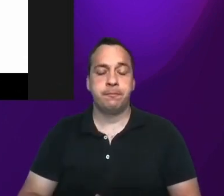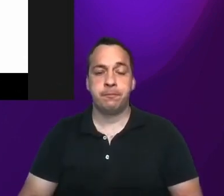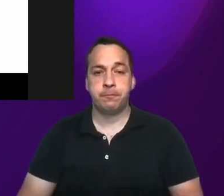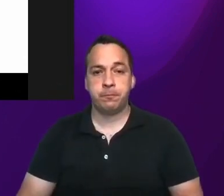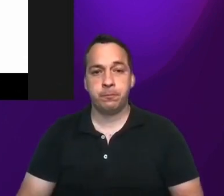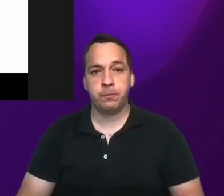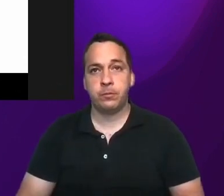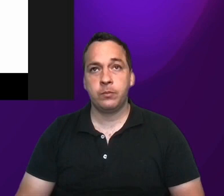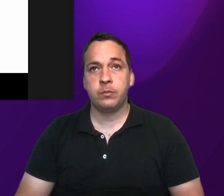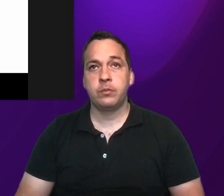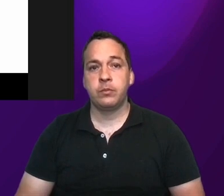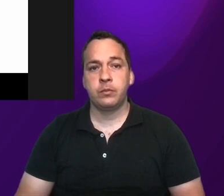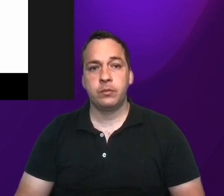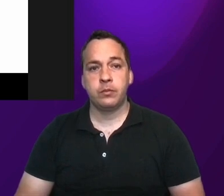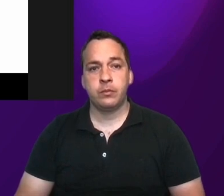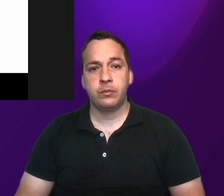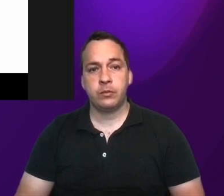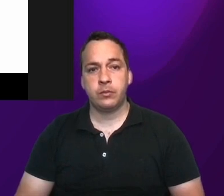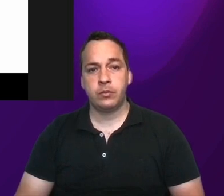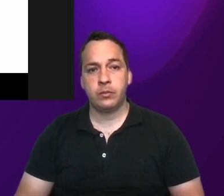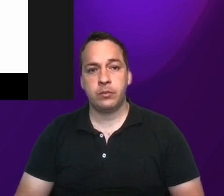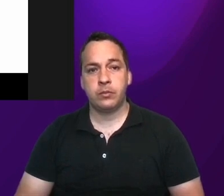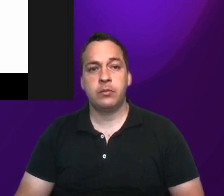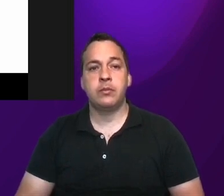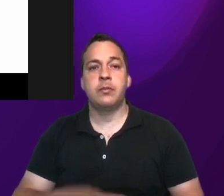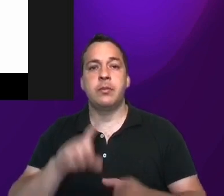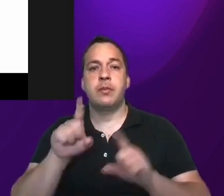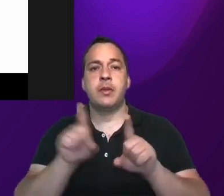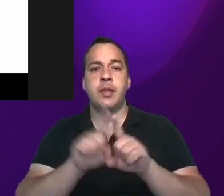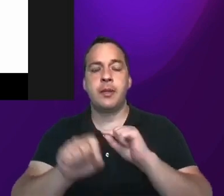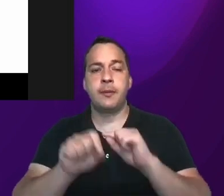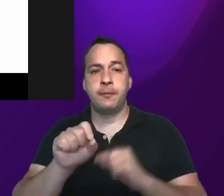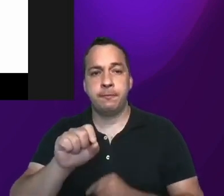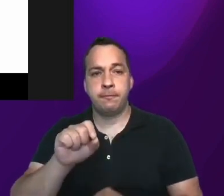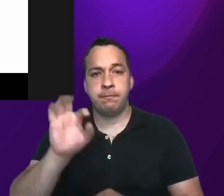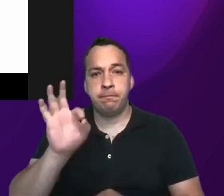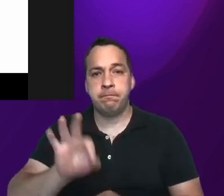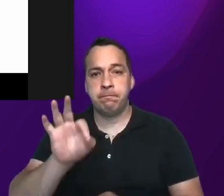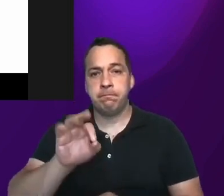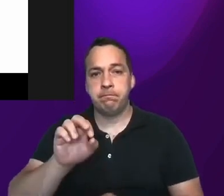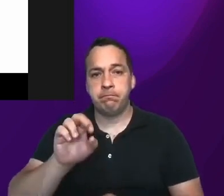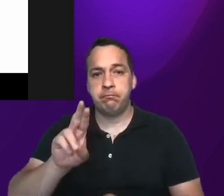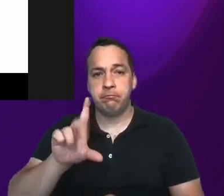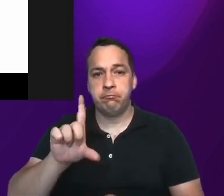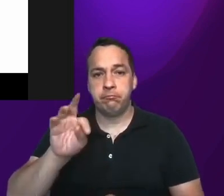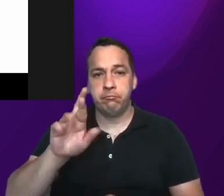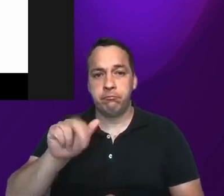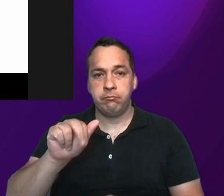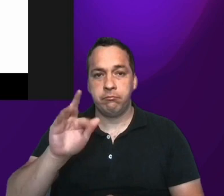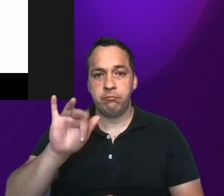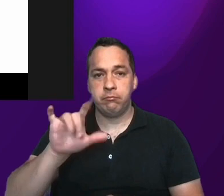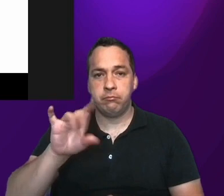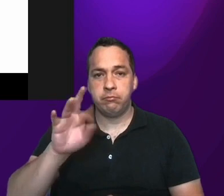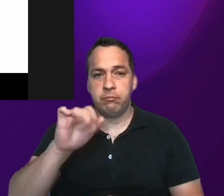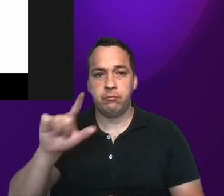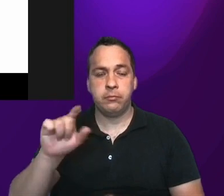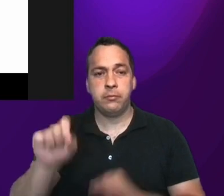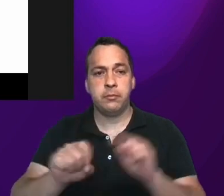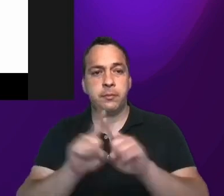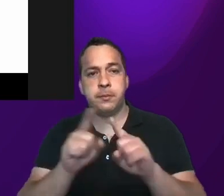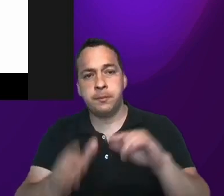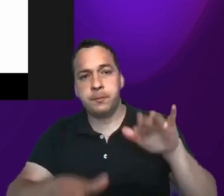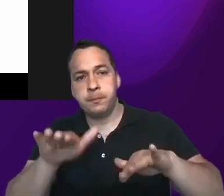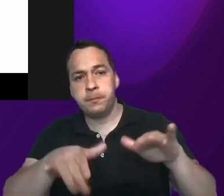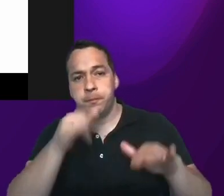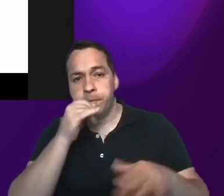tocar aqui é a taxa de ultrafiltração. Então, a gente sabe que esse balanço, né, que a gente comentou agora, entre a taxa